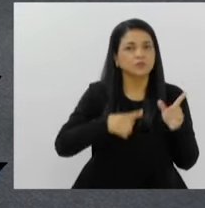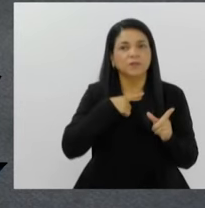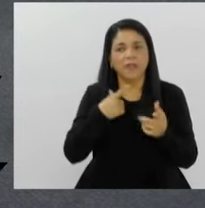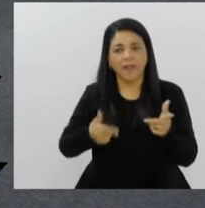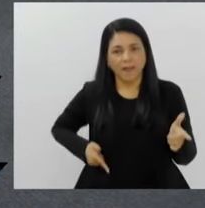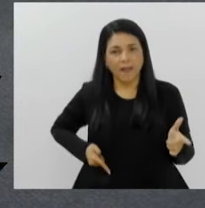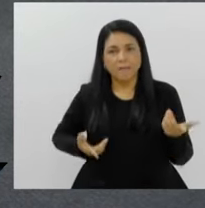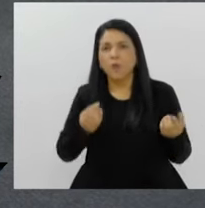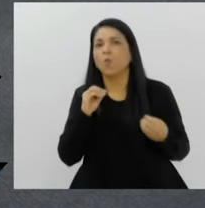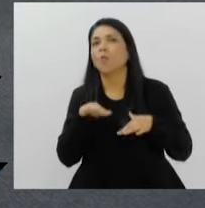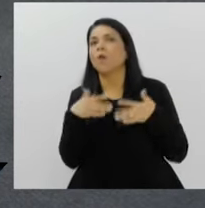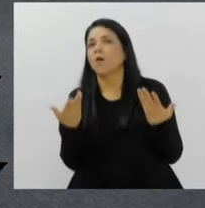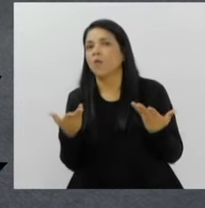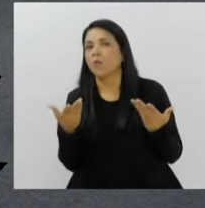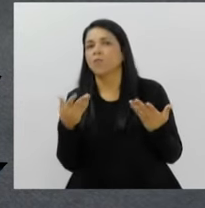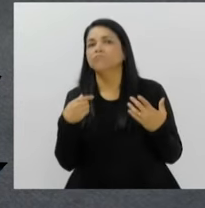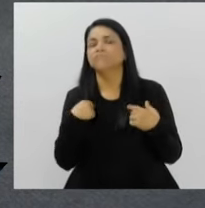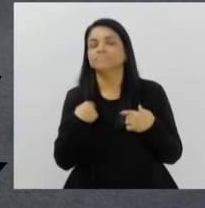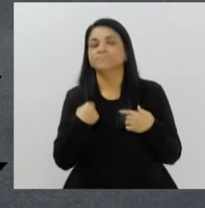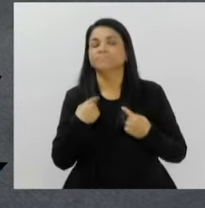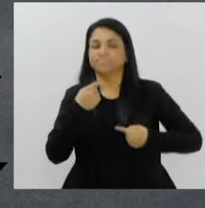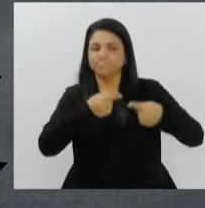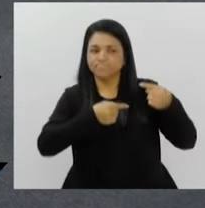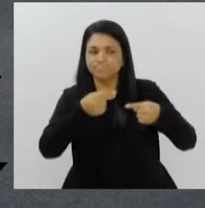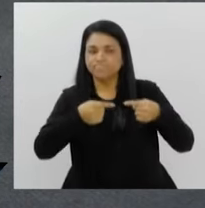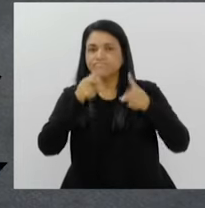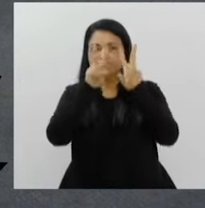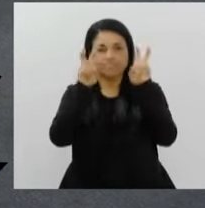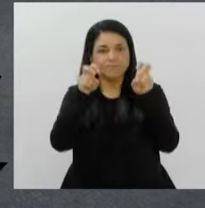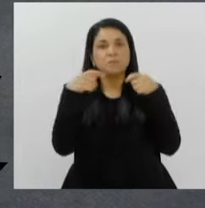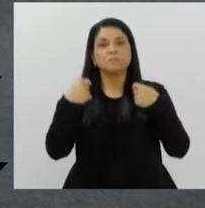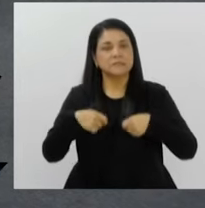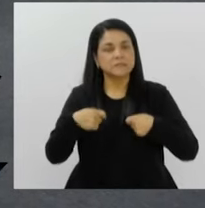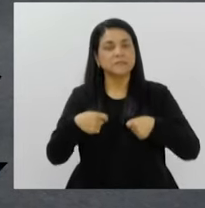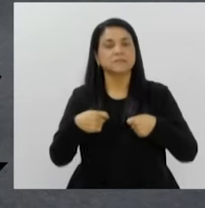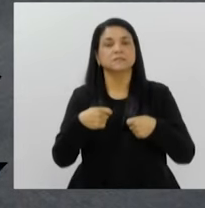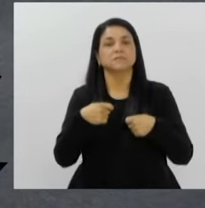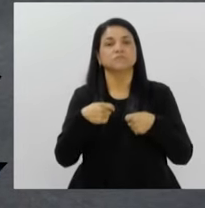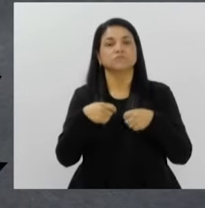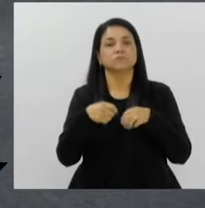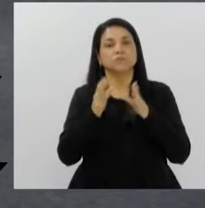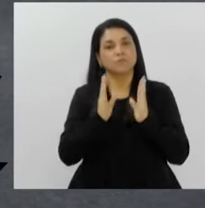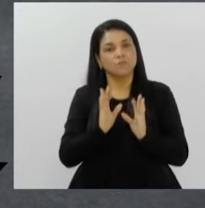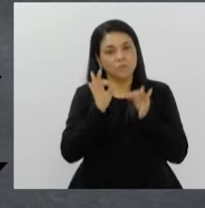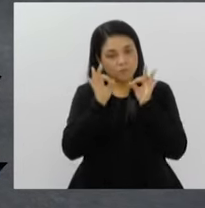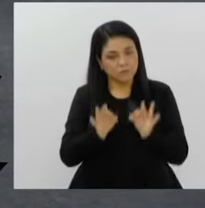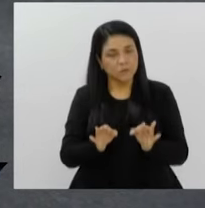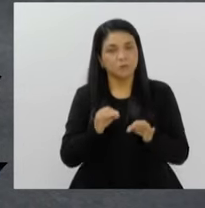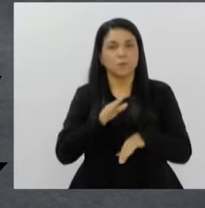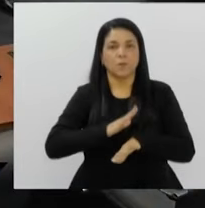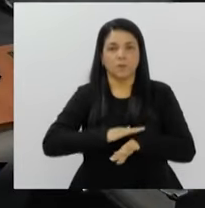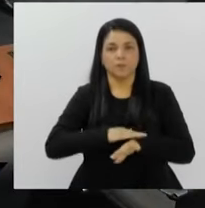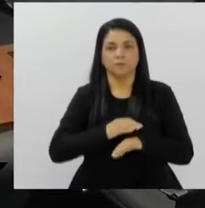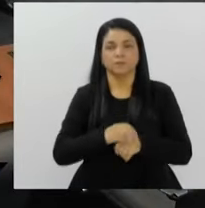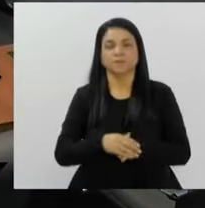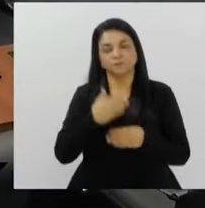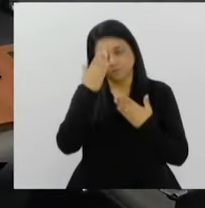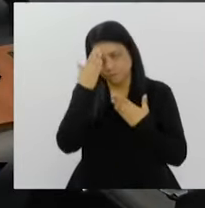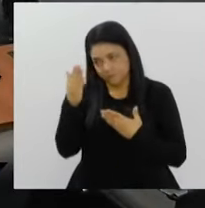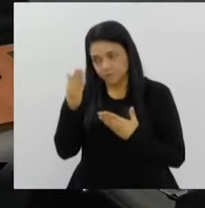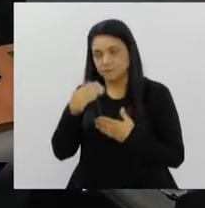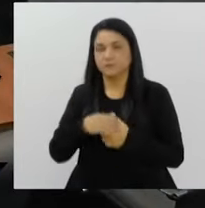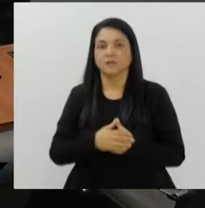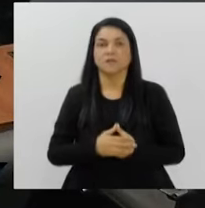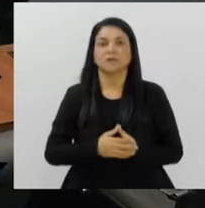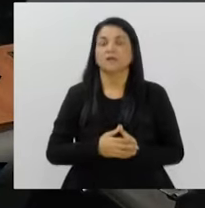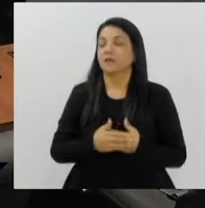tema tem que ser debatido na hora correta, no expediente correto. Obrigado, presidente. Eu agradeço